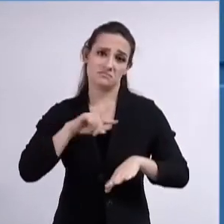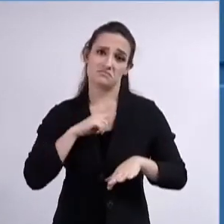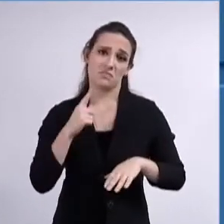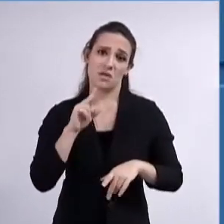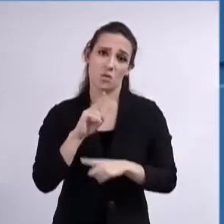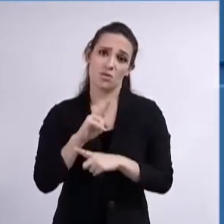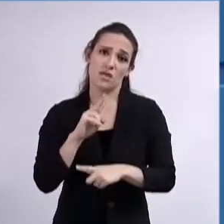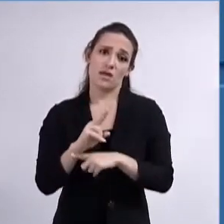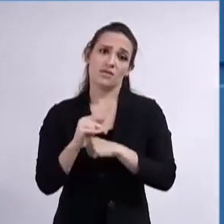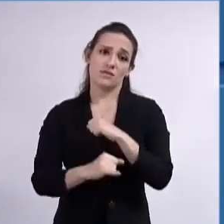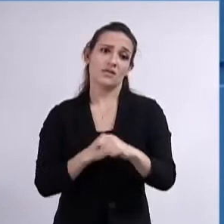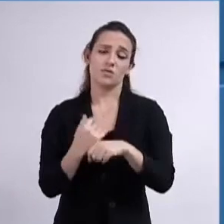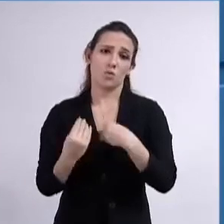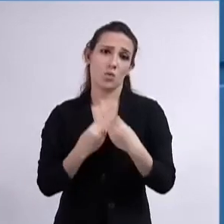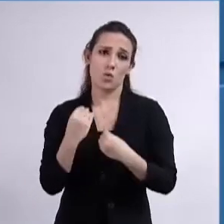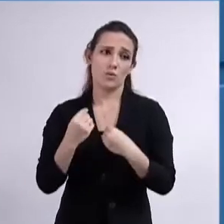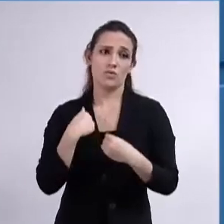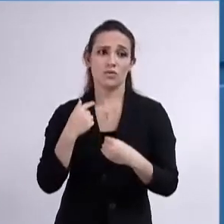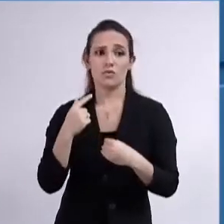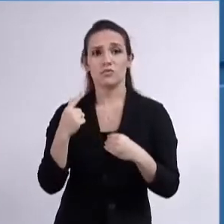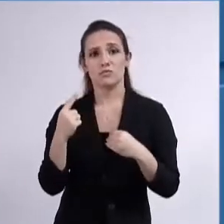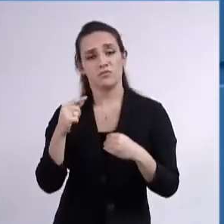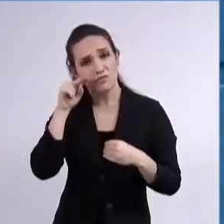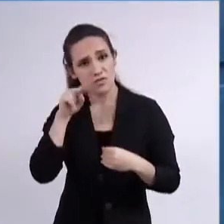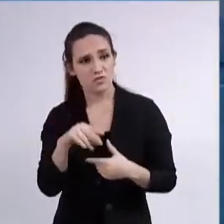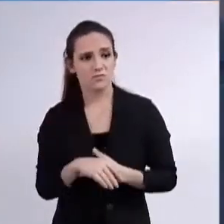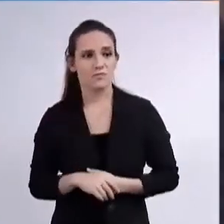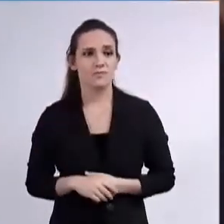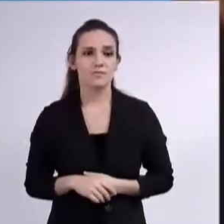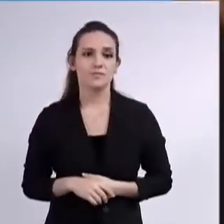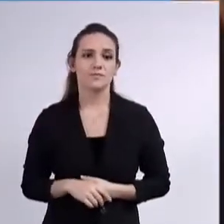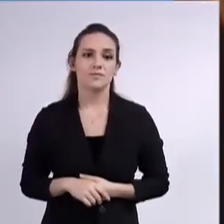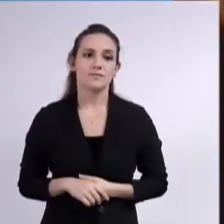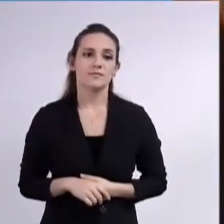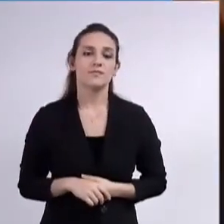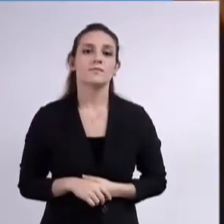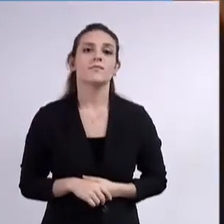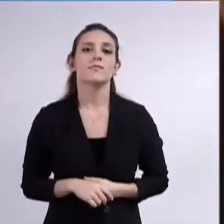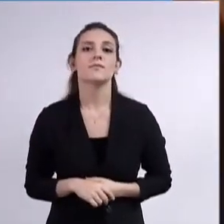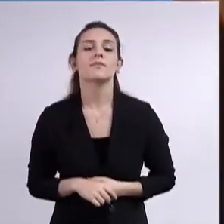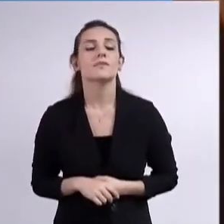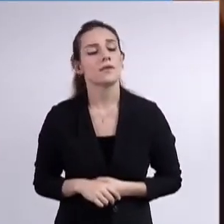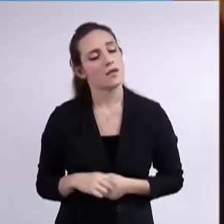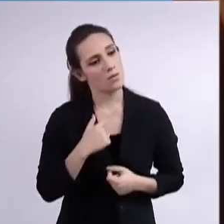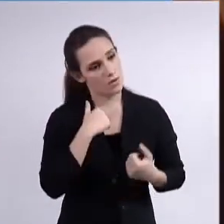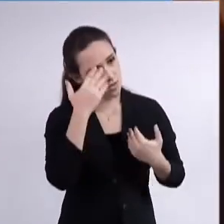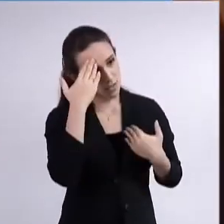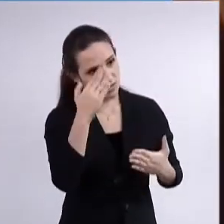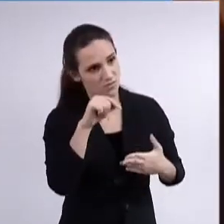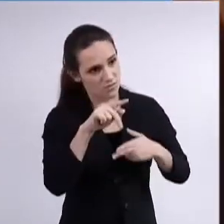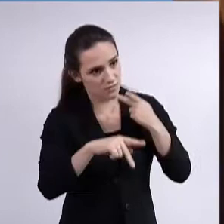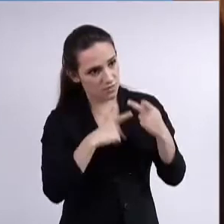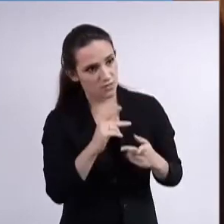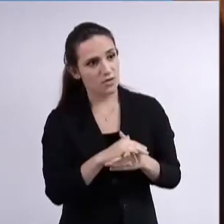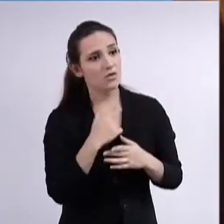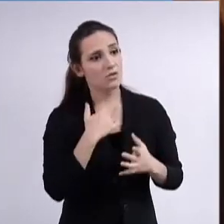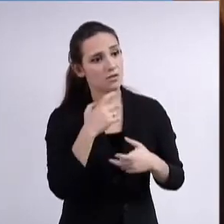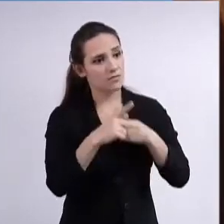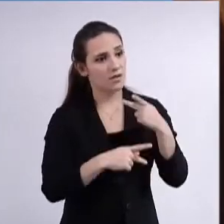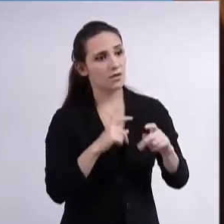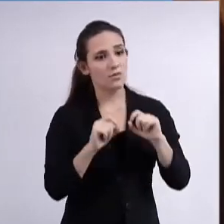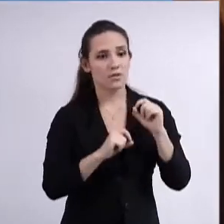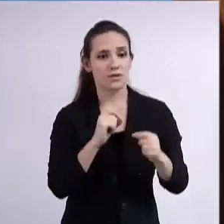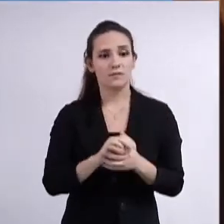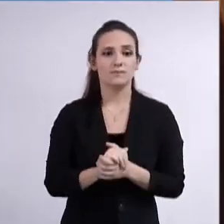rede mundial de internet hoje, deputado. Parabéns pela fala. Eu agradeço, insiro no meu pronunciamento a parte de Vossa Excelência, e